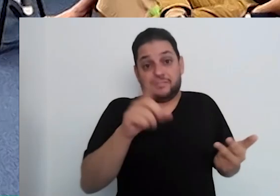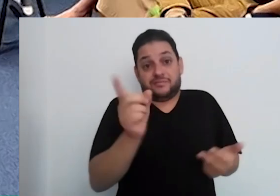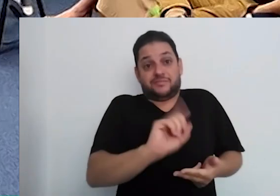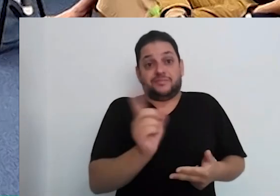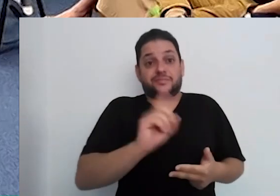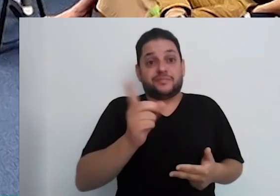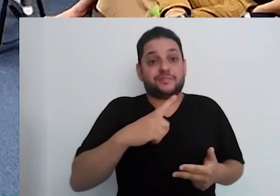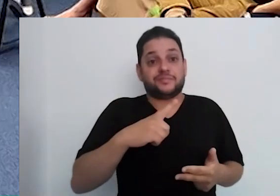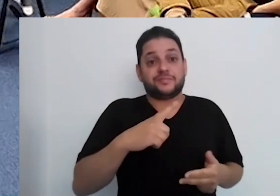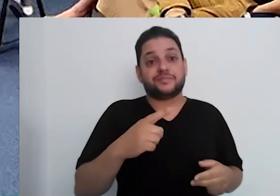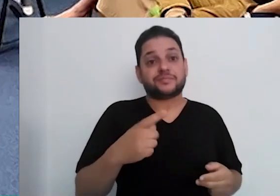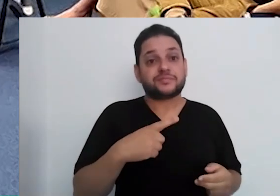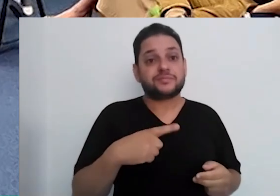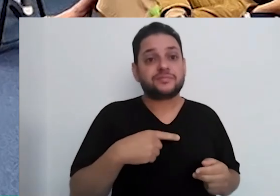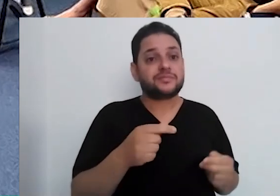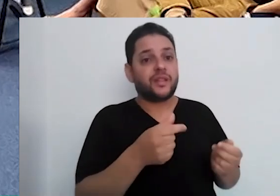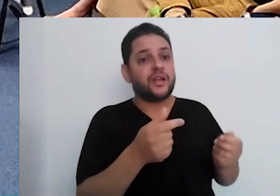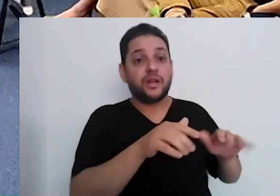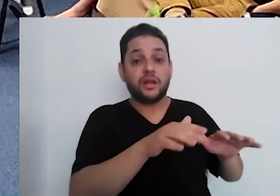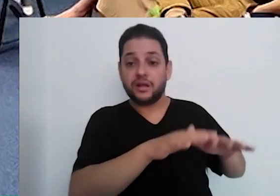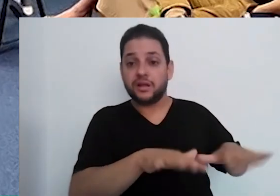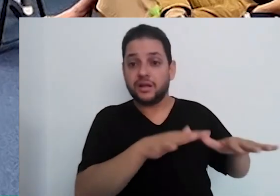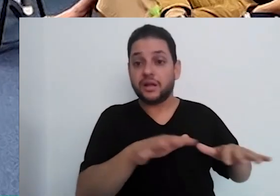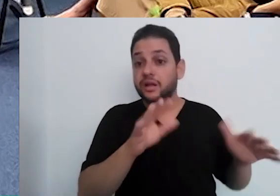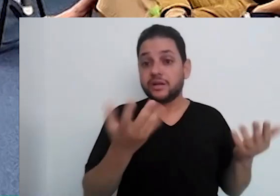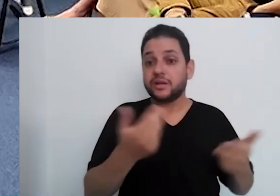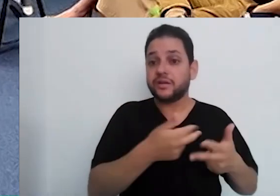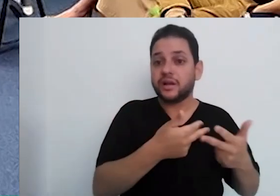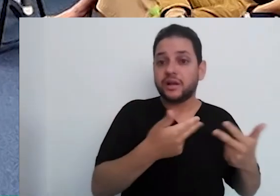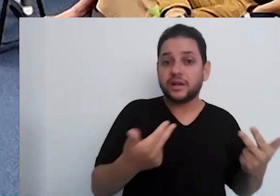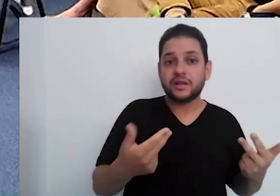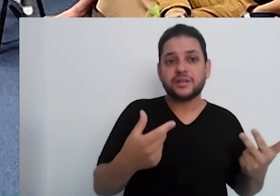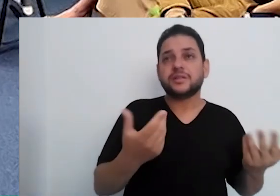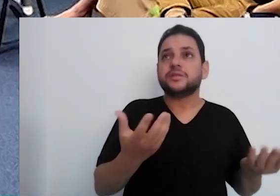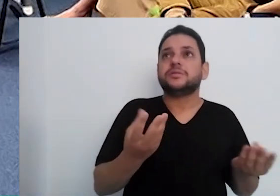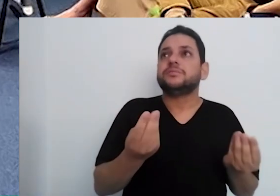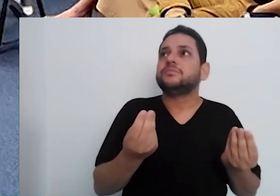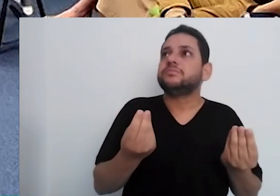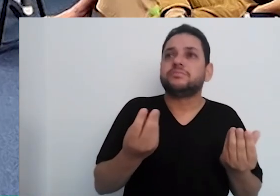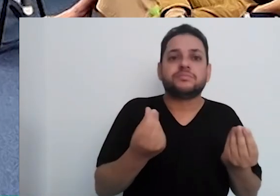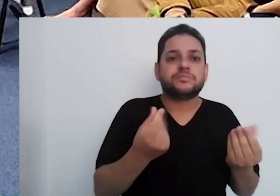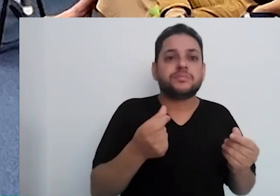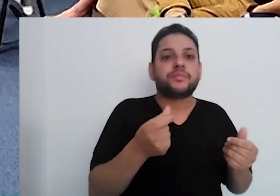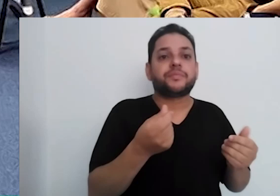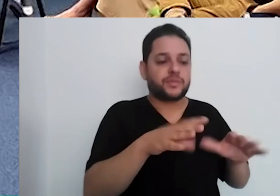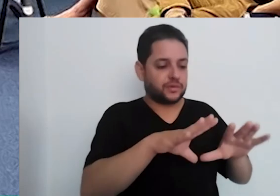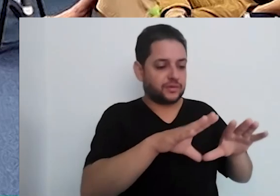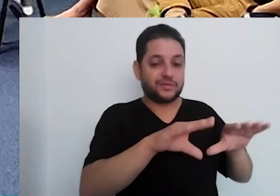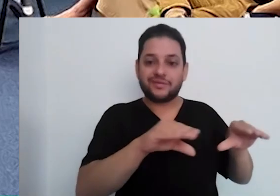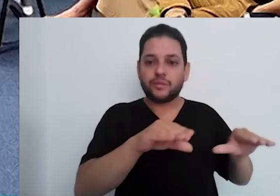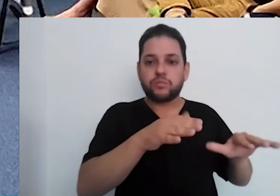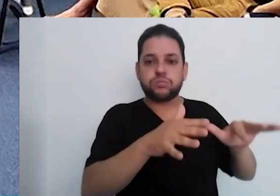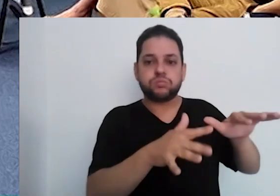tão é um terreno tão assim acid digamos assim um terreno Mareia movediça que você também não consegue